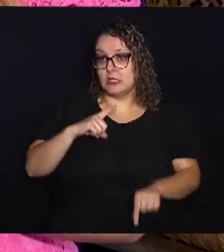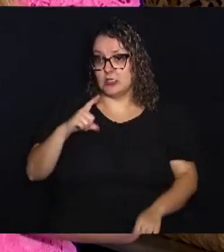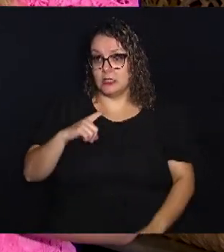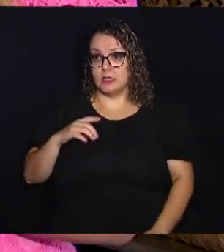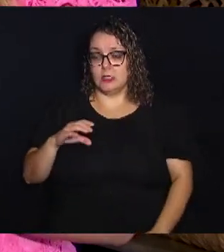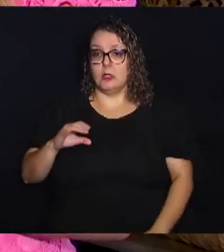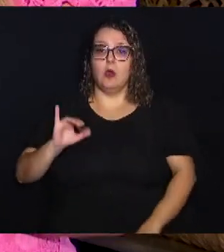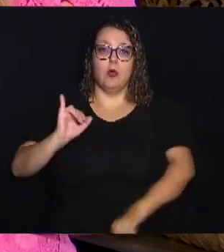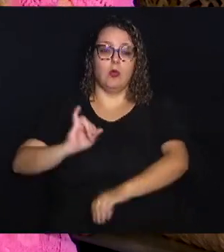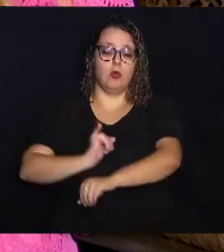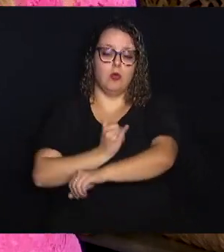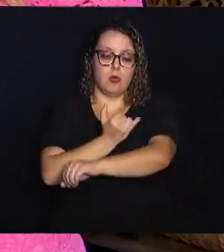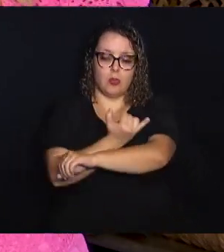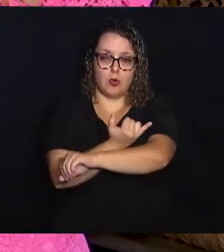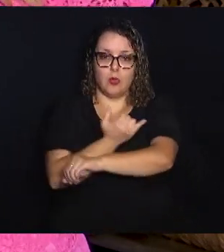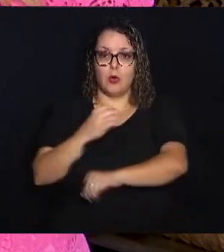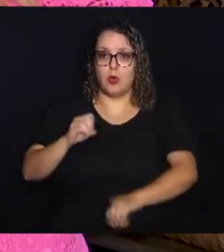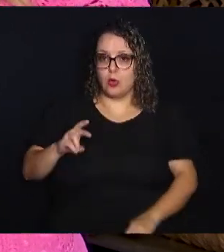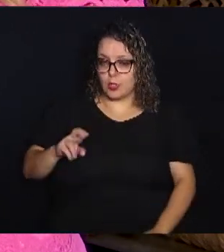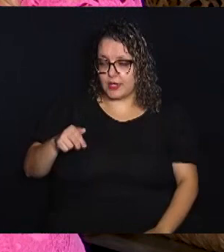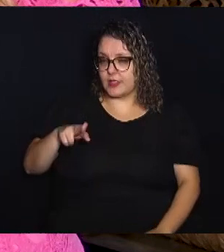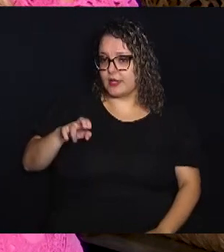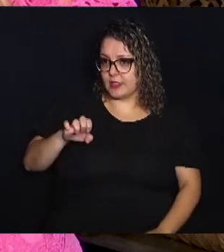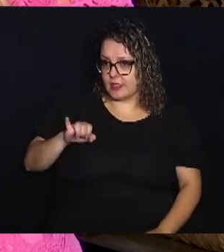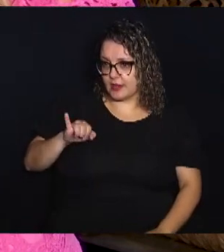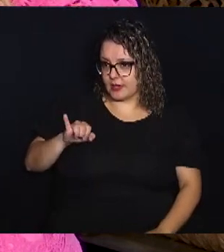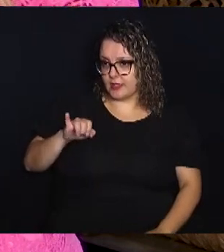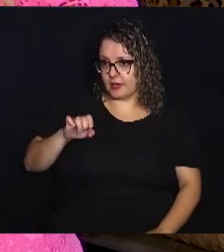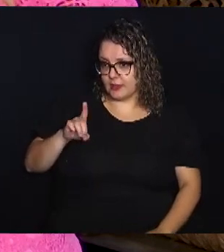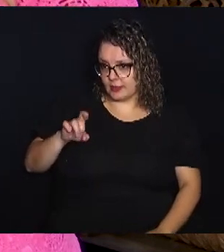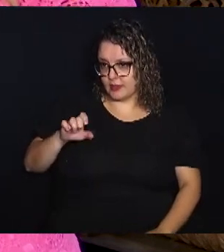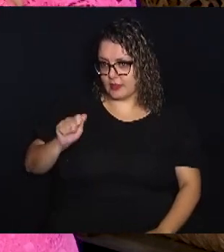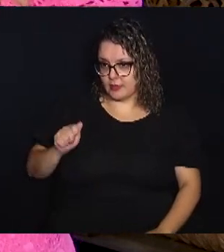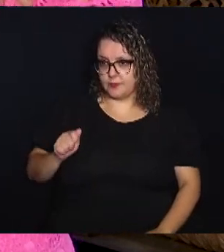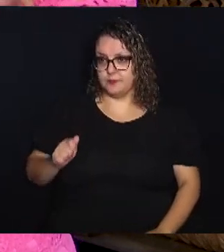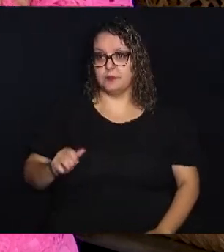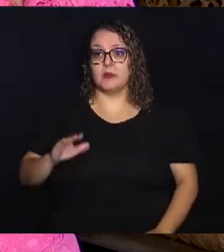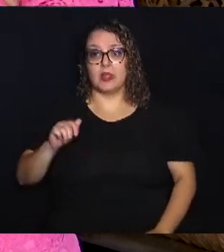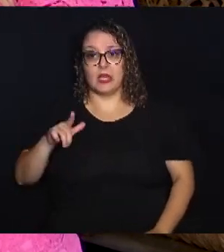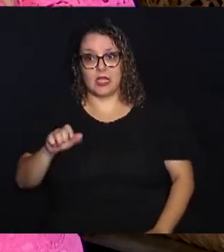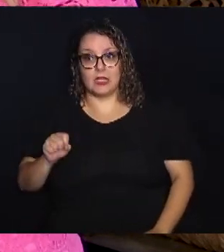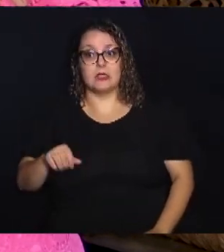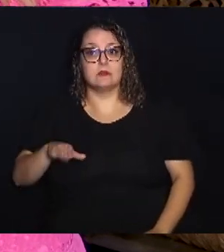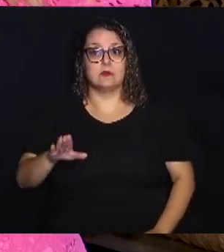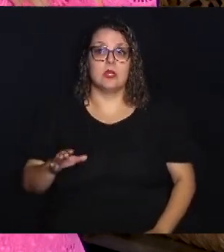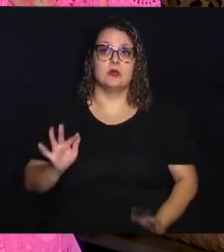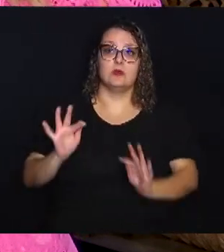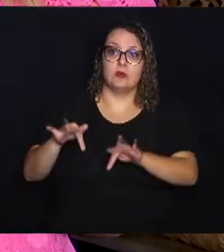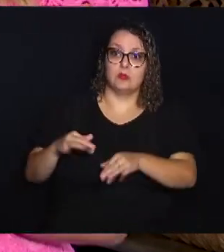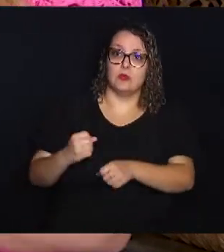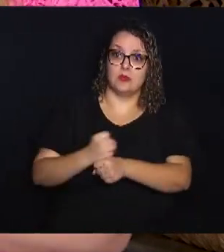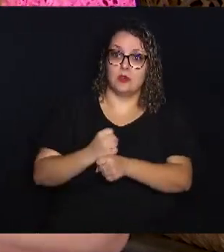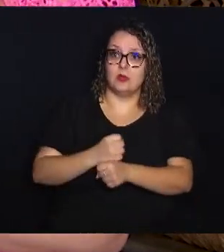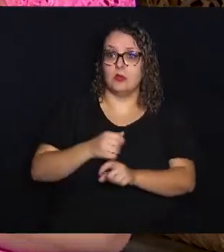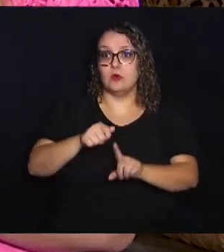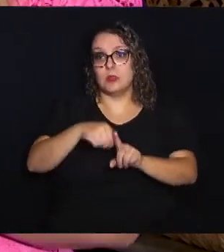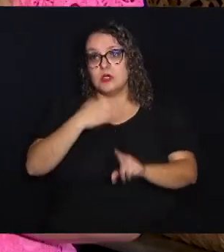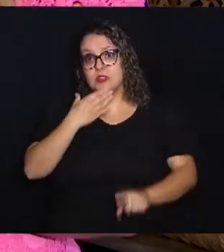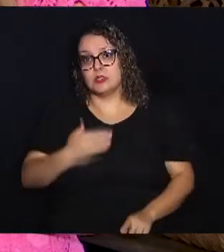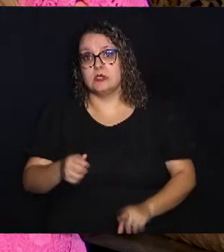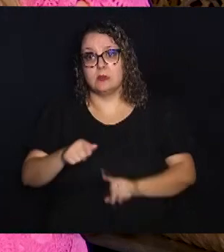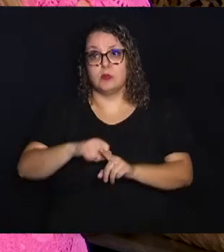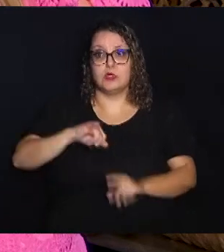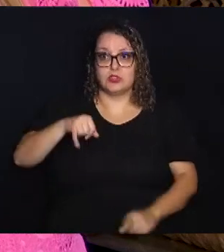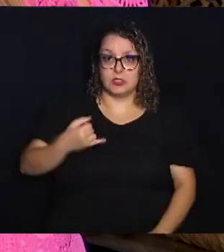tendo bastante orquídea. E calas, por exemplo, a gente tem só mais no final do ano, só mais para dezembro e